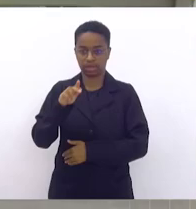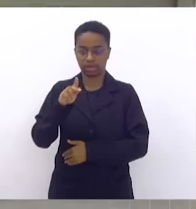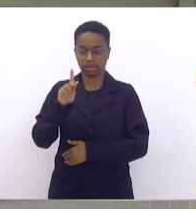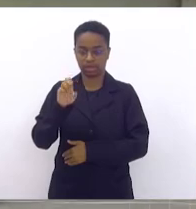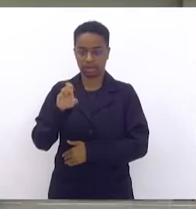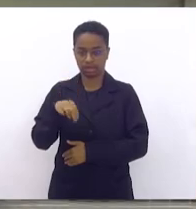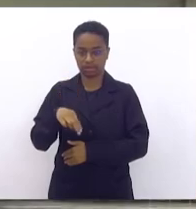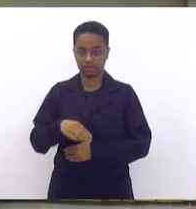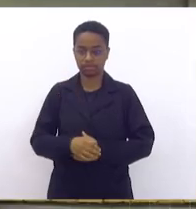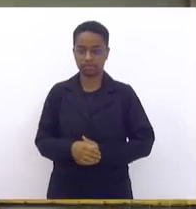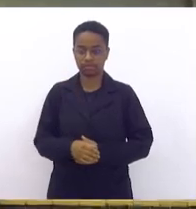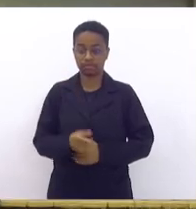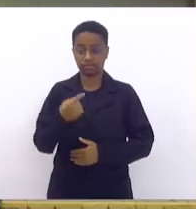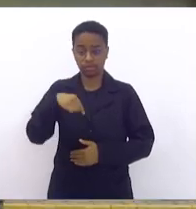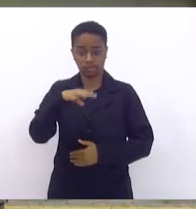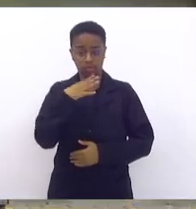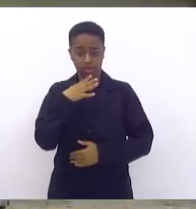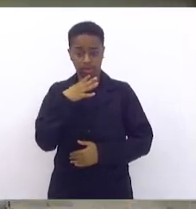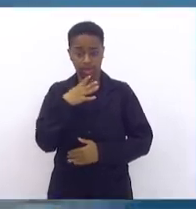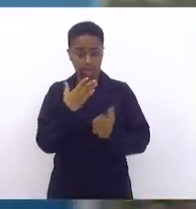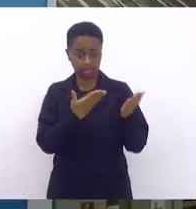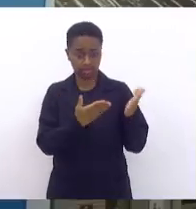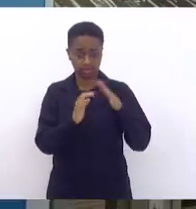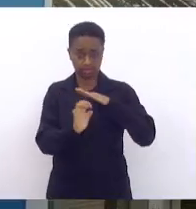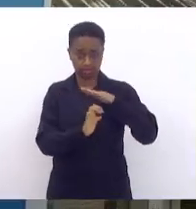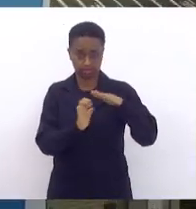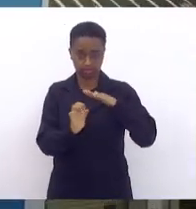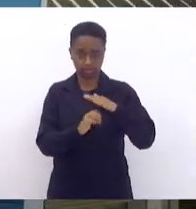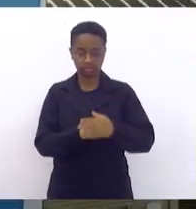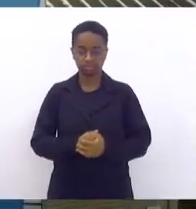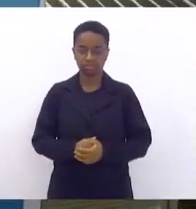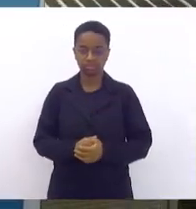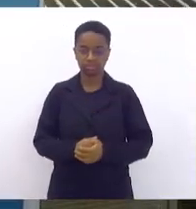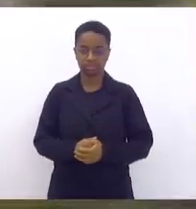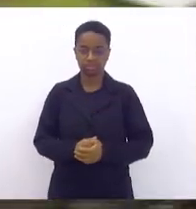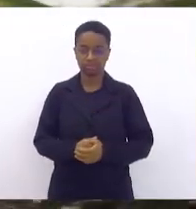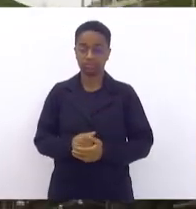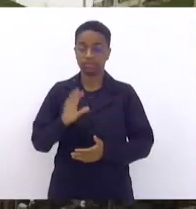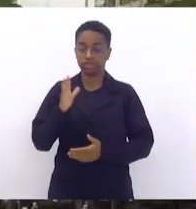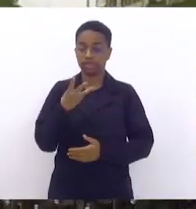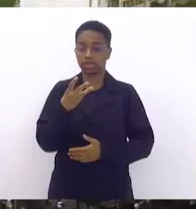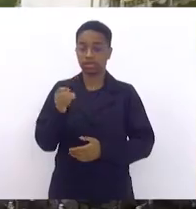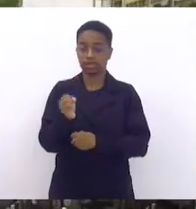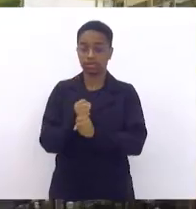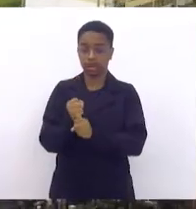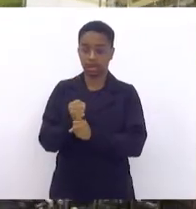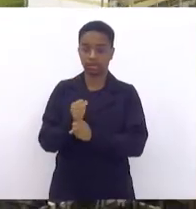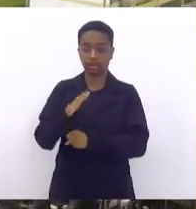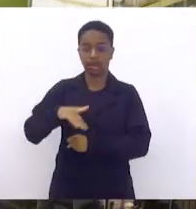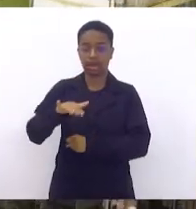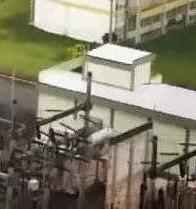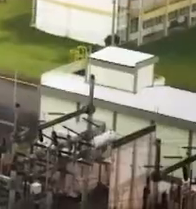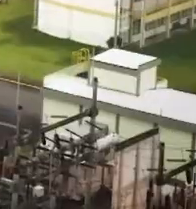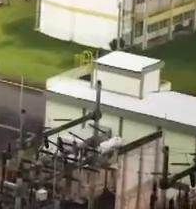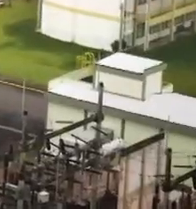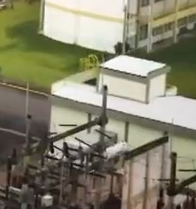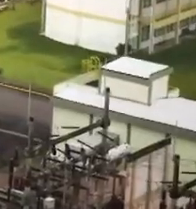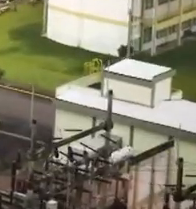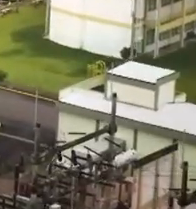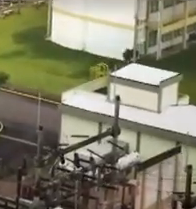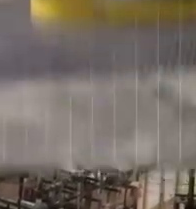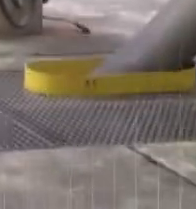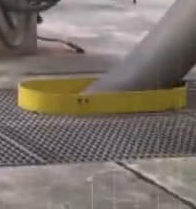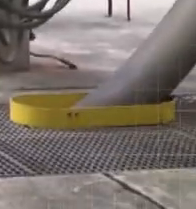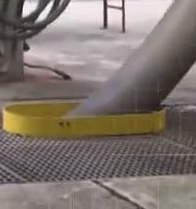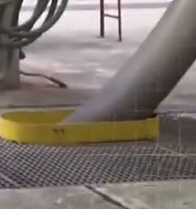Você conhece a Braskem presente a três décadas no Polo Petroquímico de Campos Elíseos em